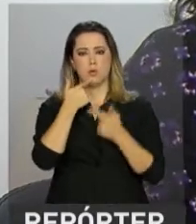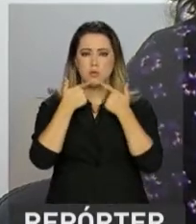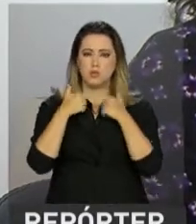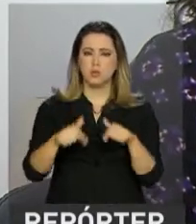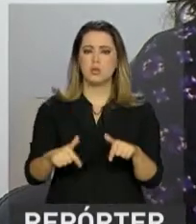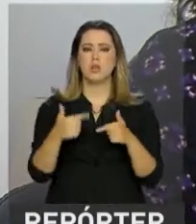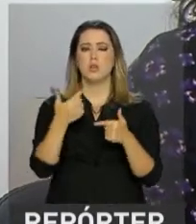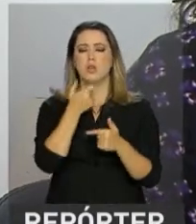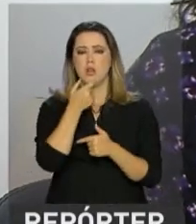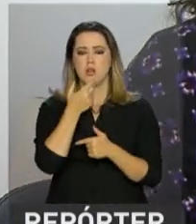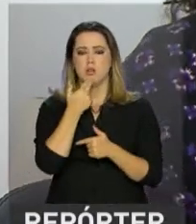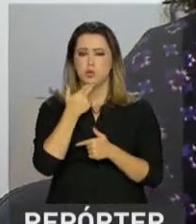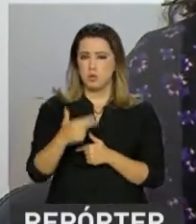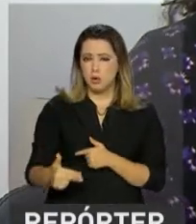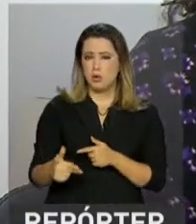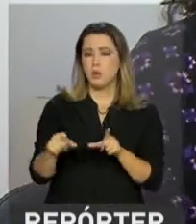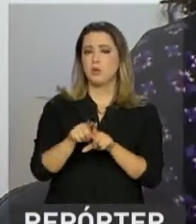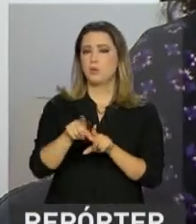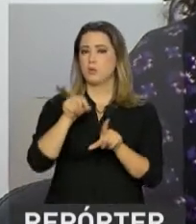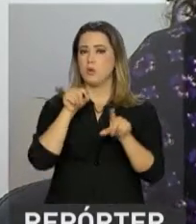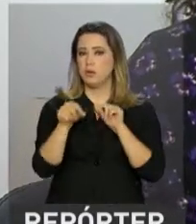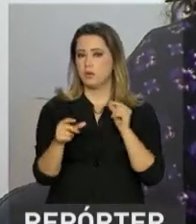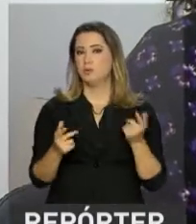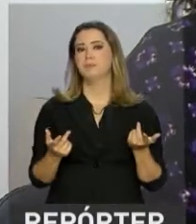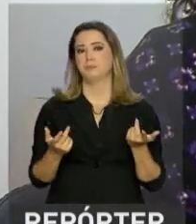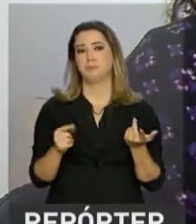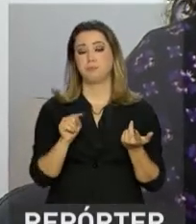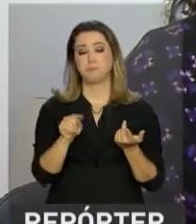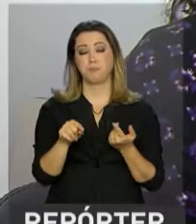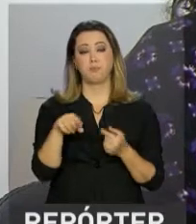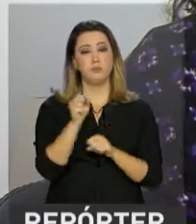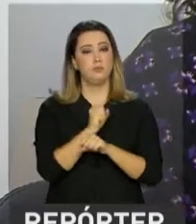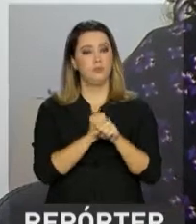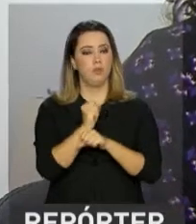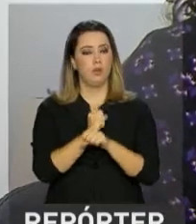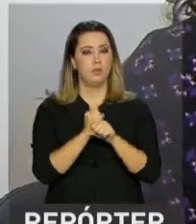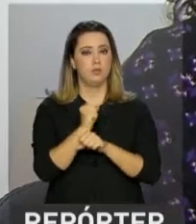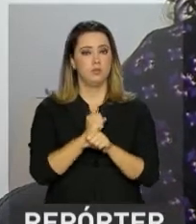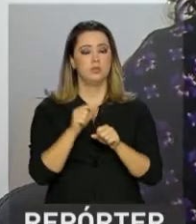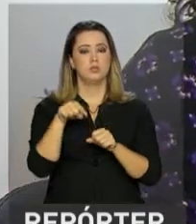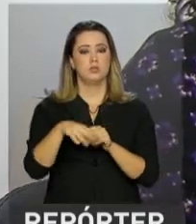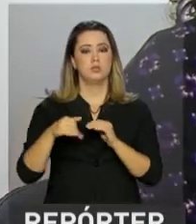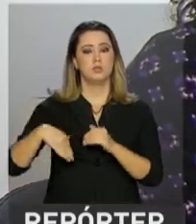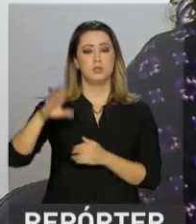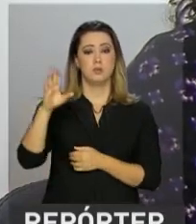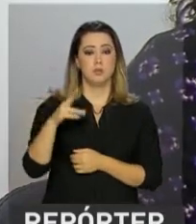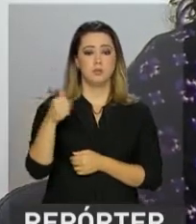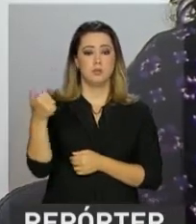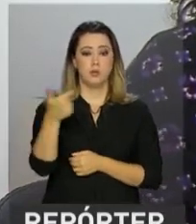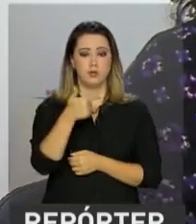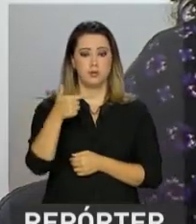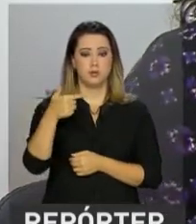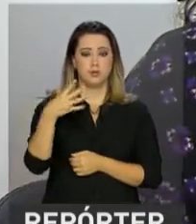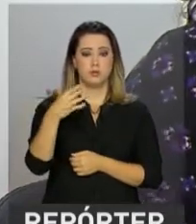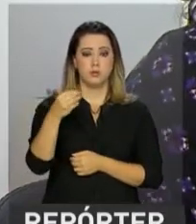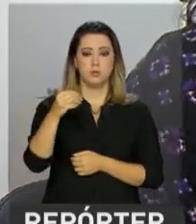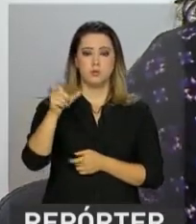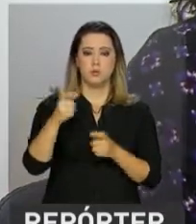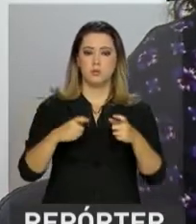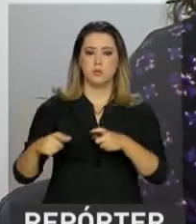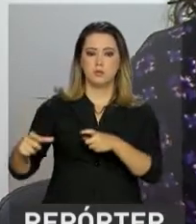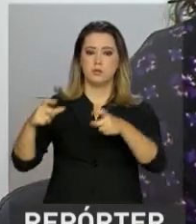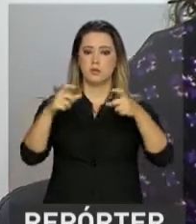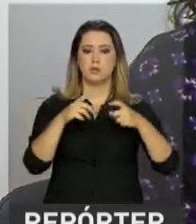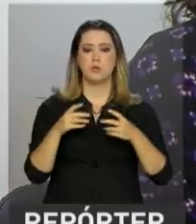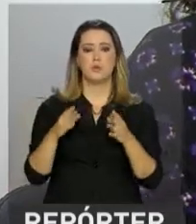estrangeira escolhida pelo aluno o enem 2017 vai ser aplicada em mais de 12 mil e 400 locais